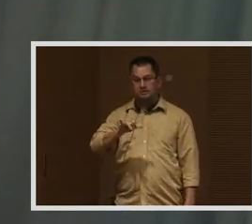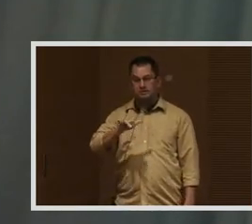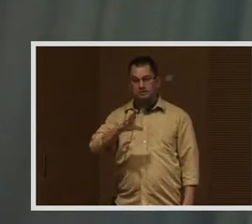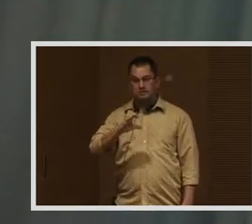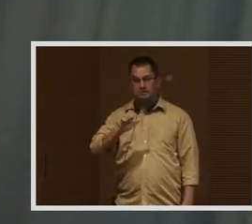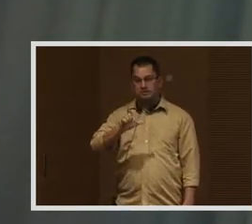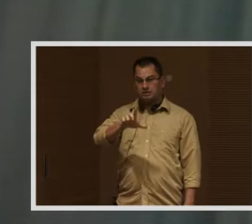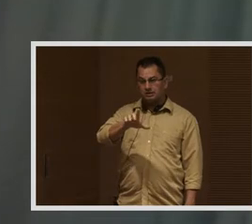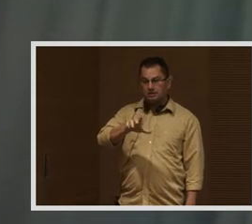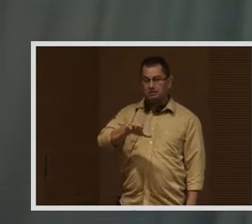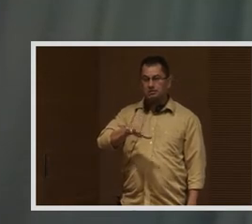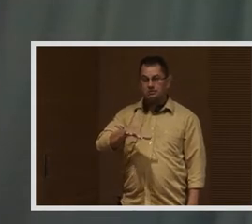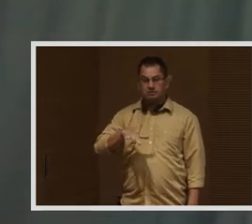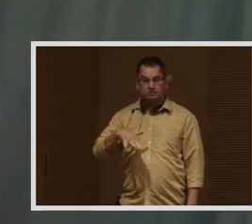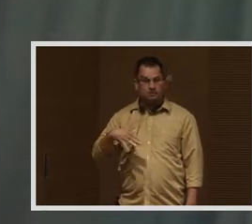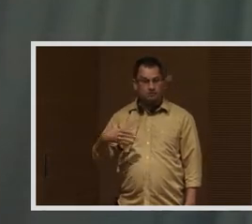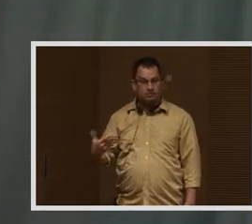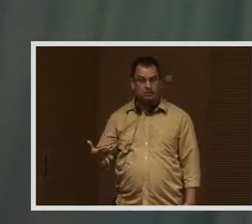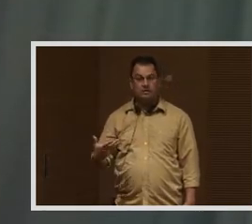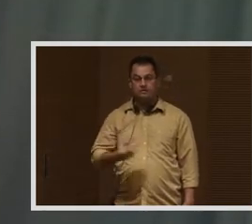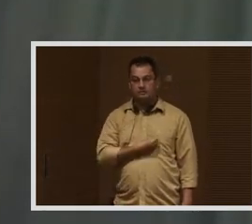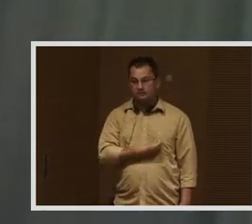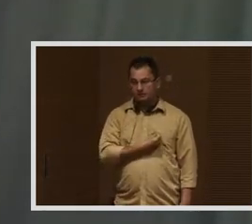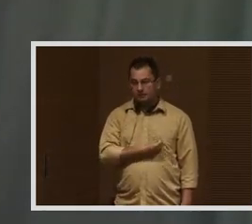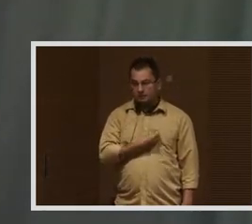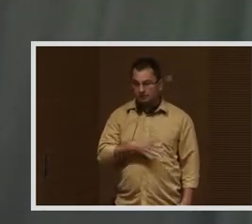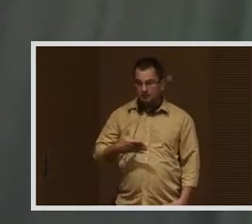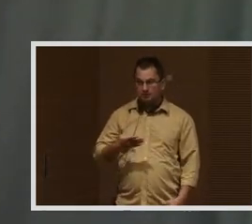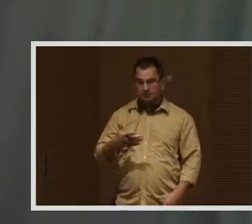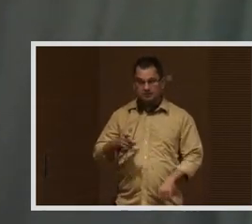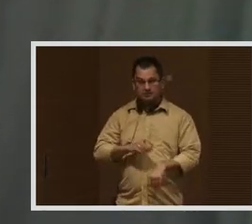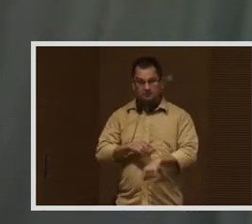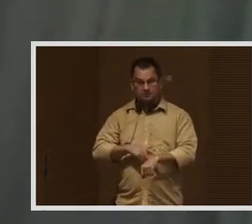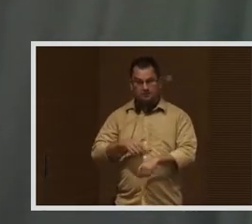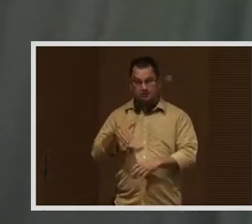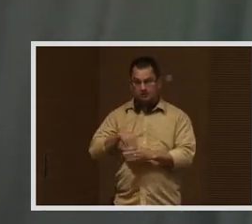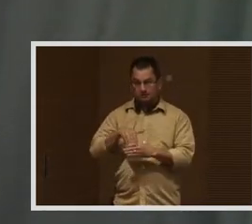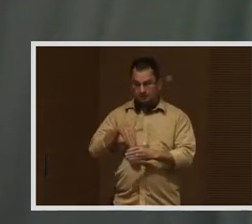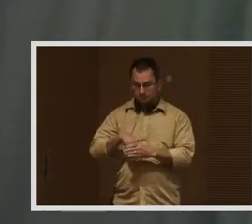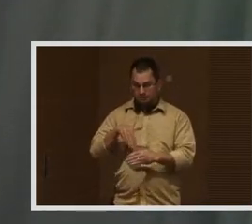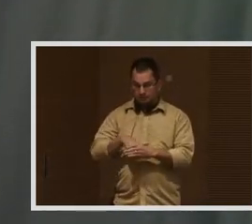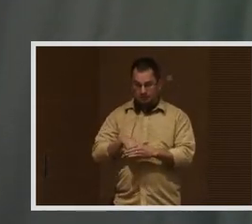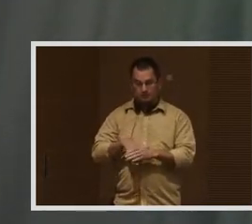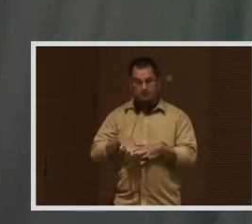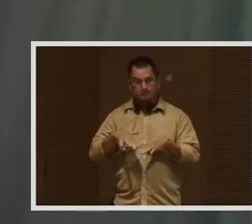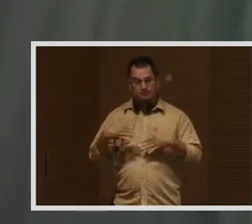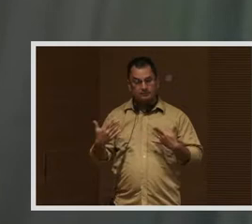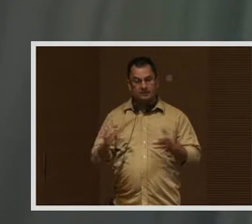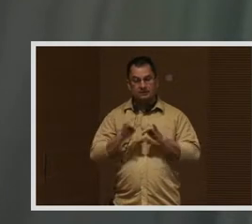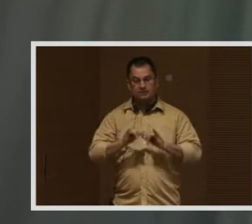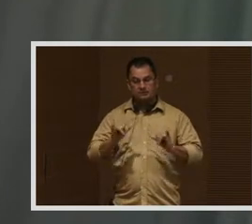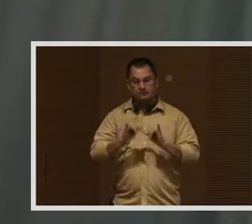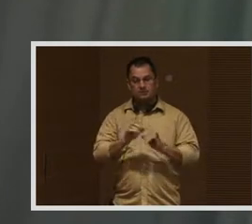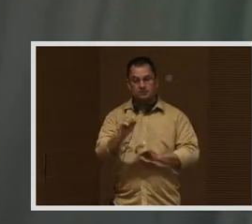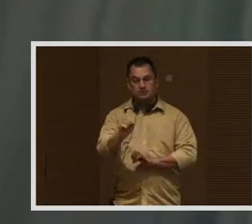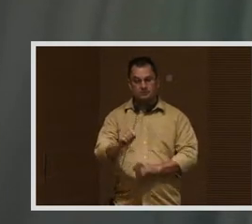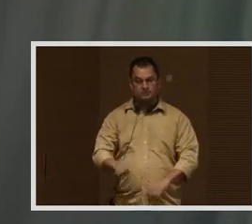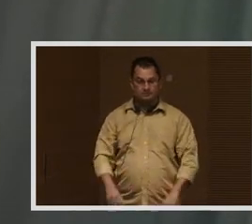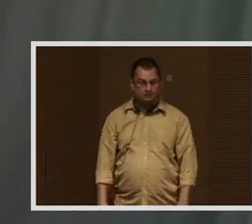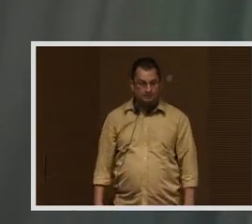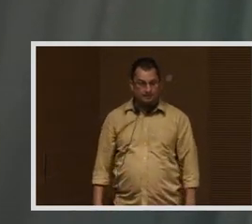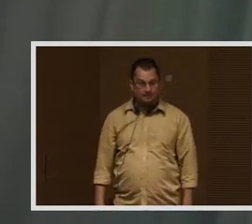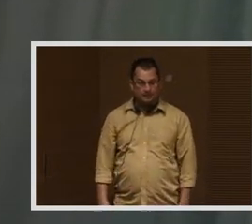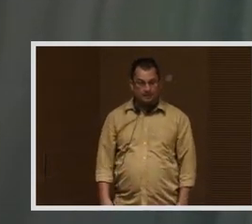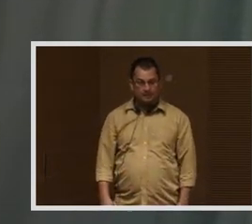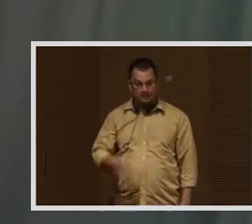fratura abissal que vivemos nesse pós-eleição. Assim, eu anuncio que a pessoa